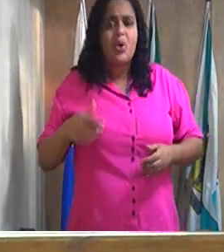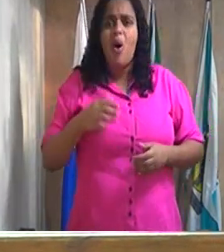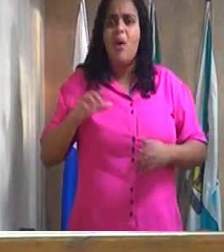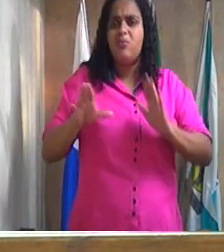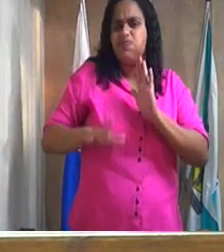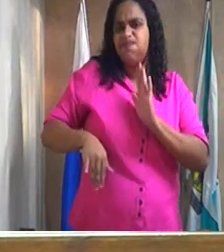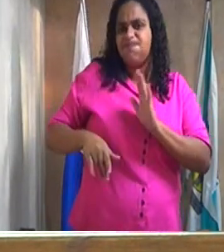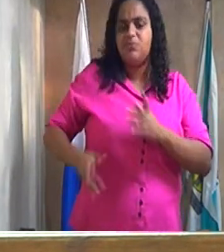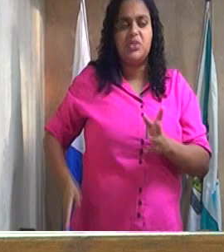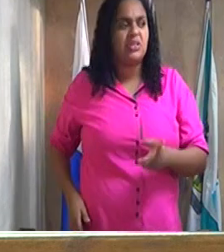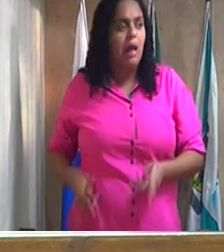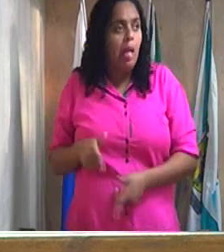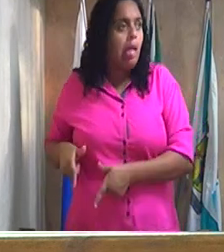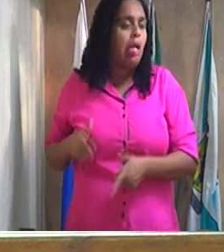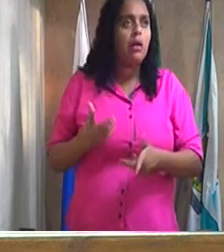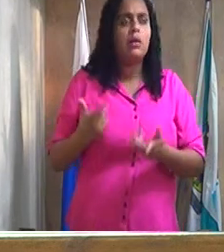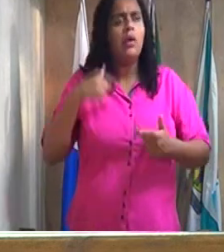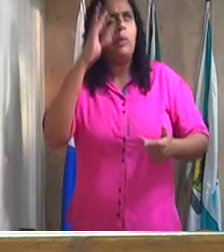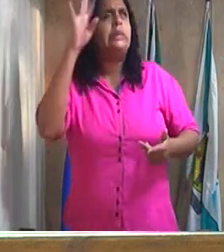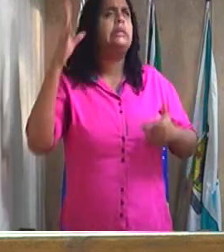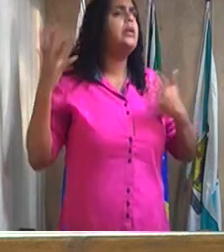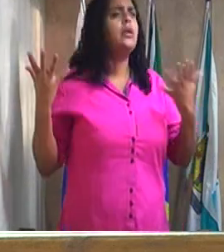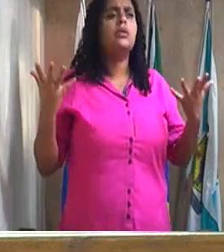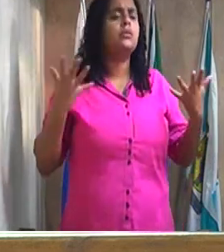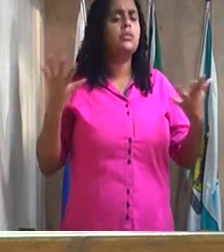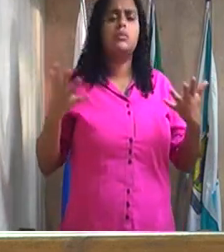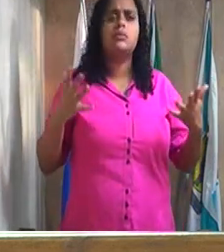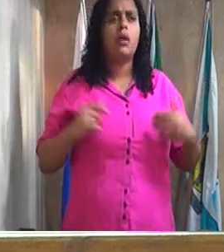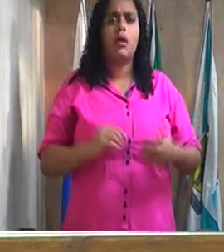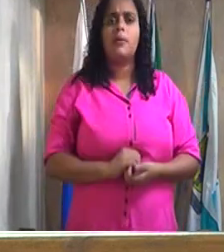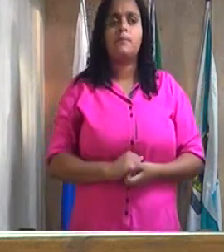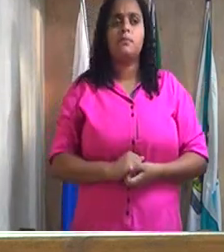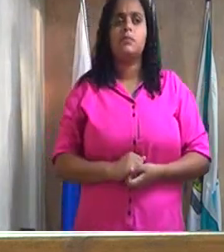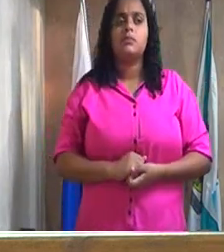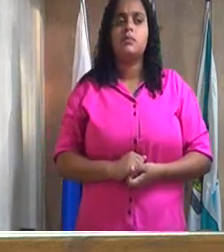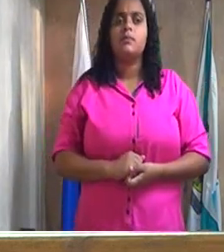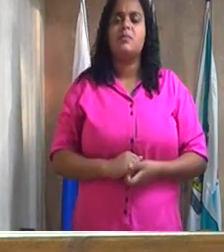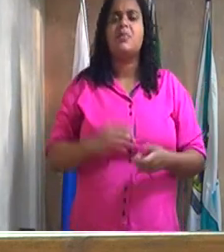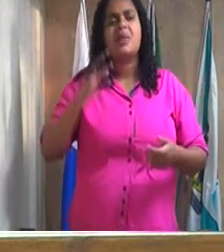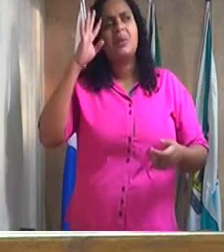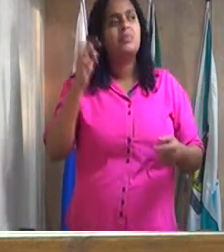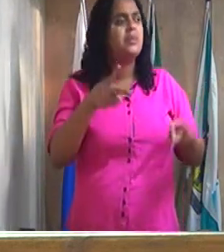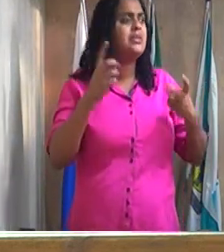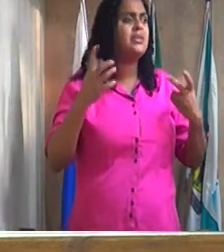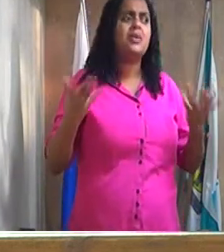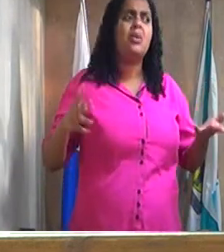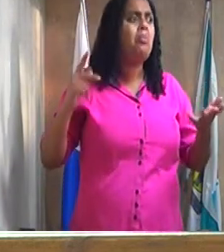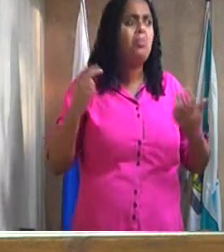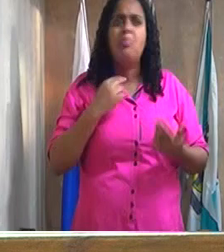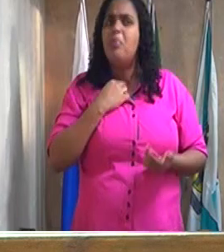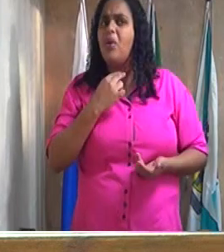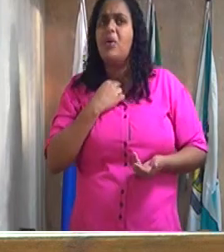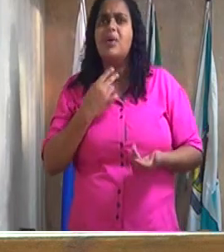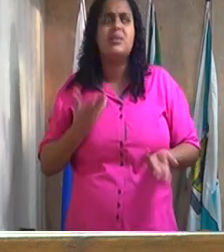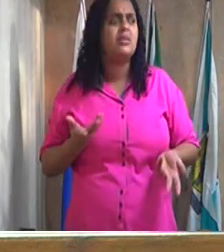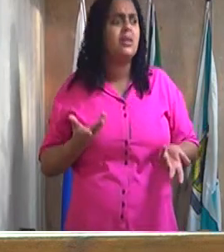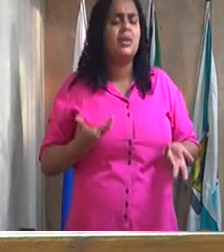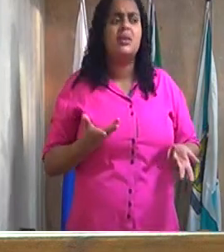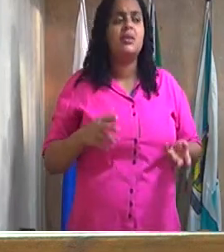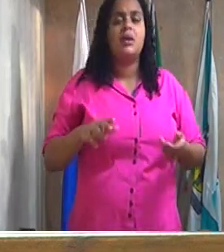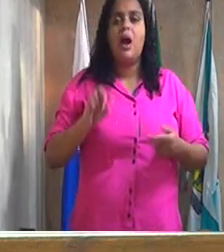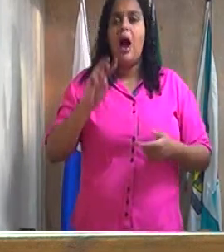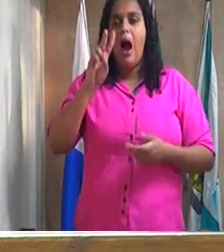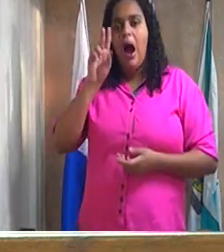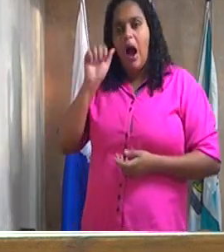quente. E eu pensei, naquele momento, eu falei, isso aqui não existe. Isso aqui é um gargalo na Avenida